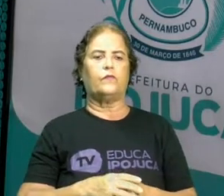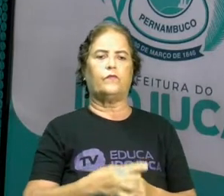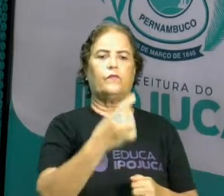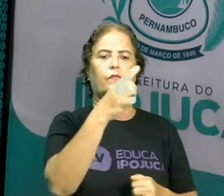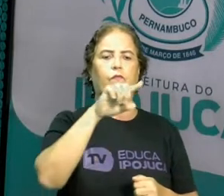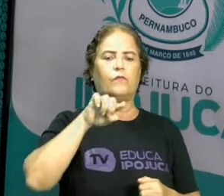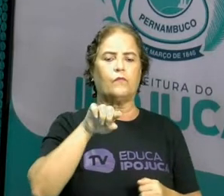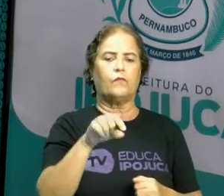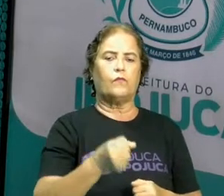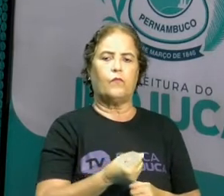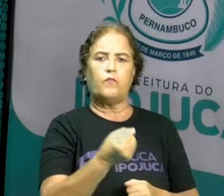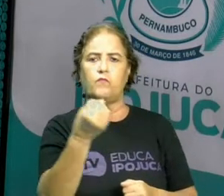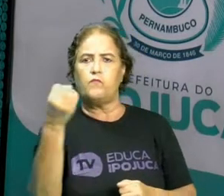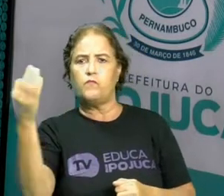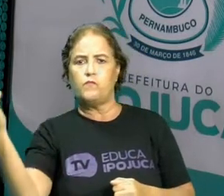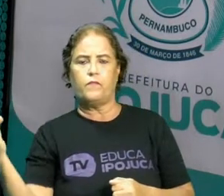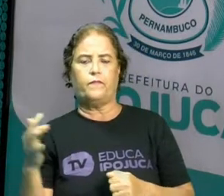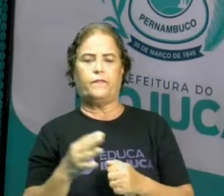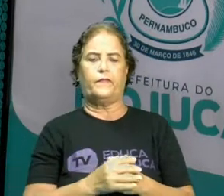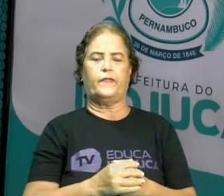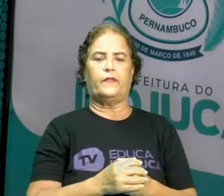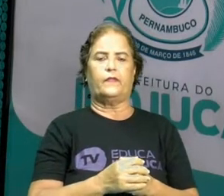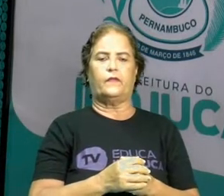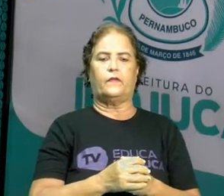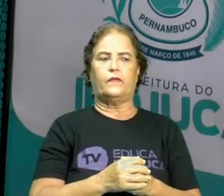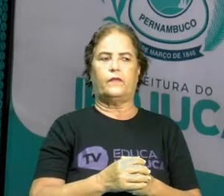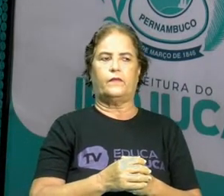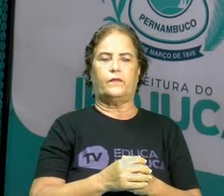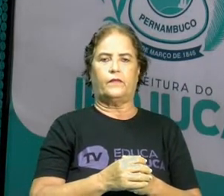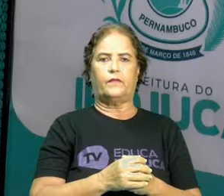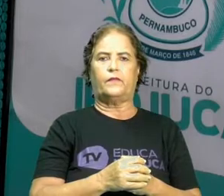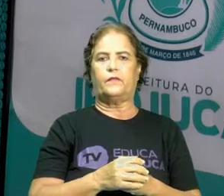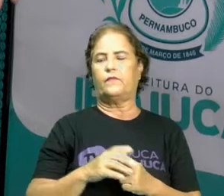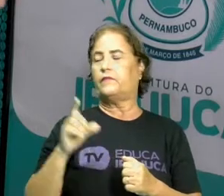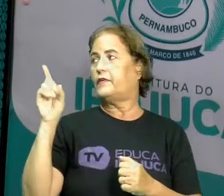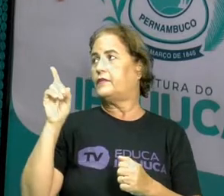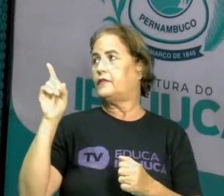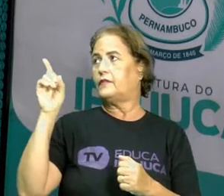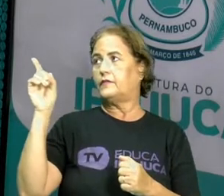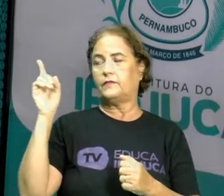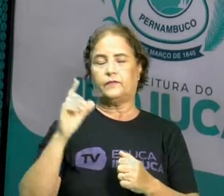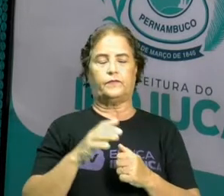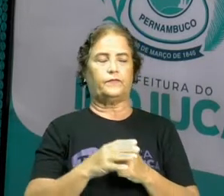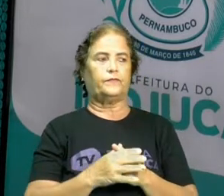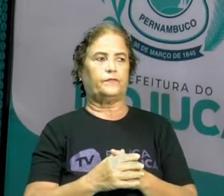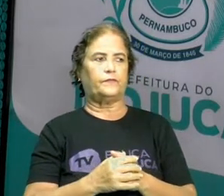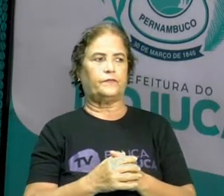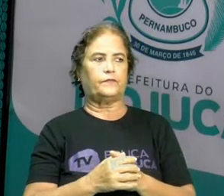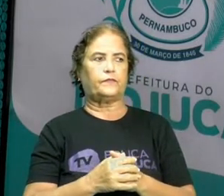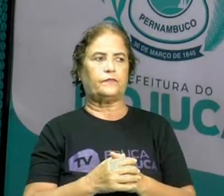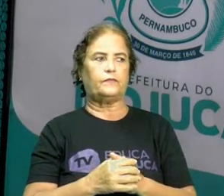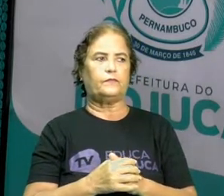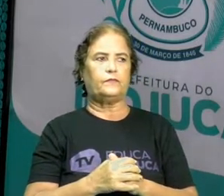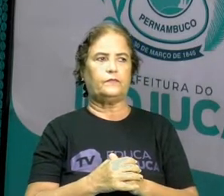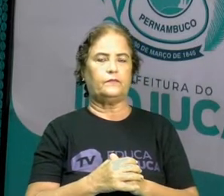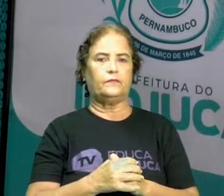sexta, por uma pessoa é ajoelhada, né? Dobrada,